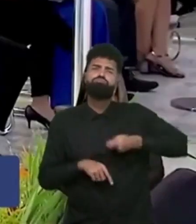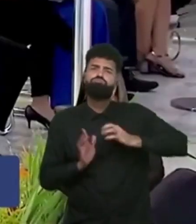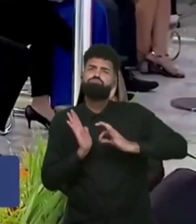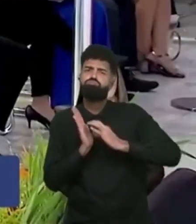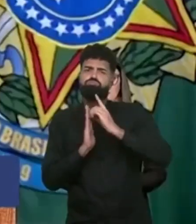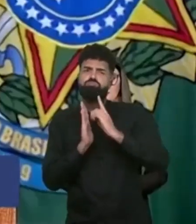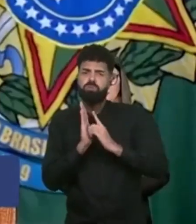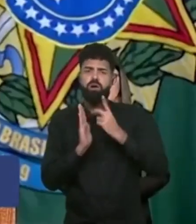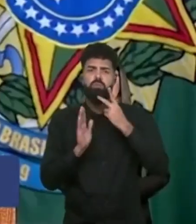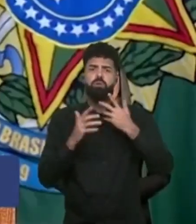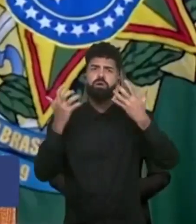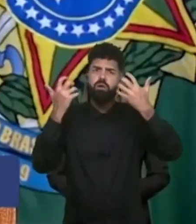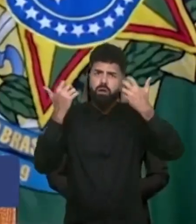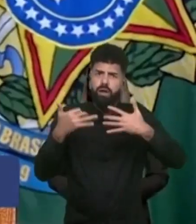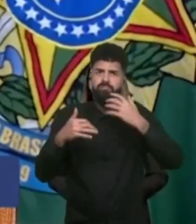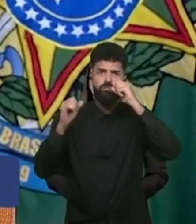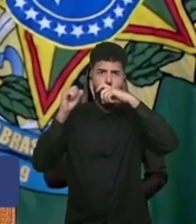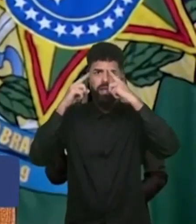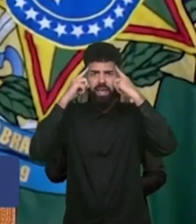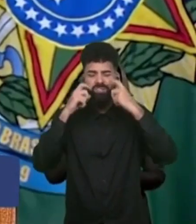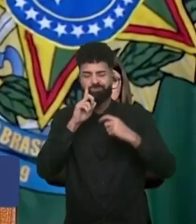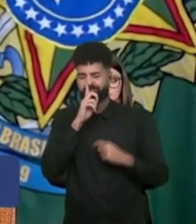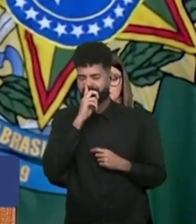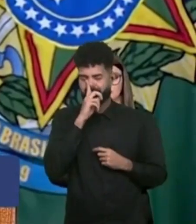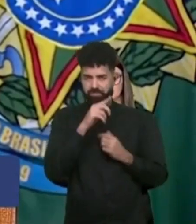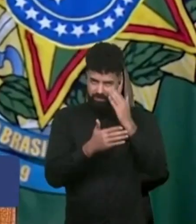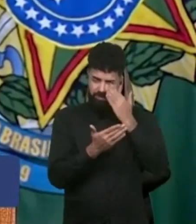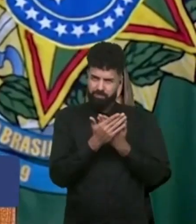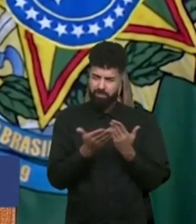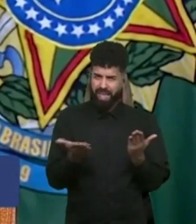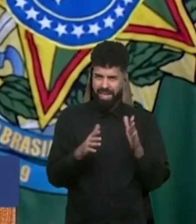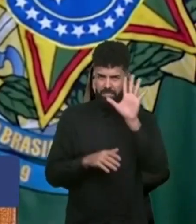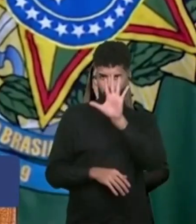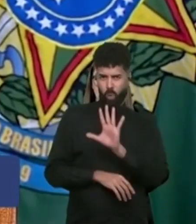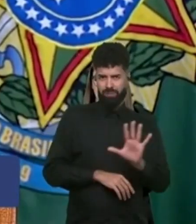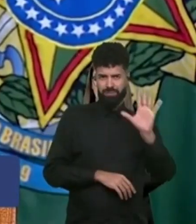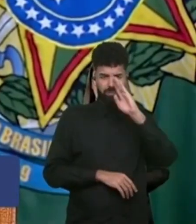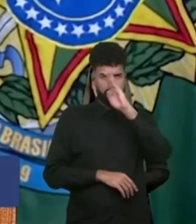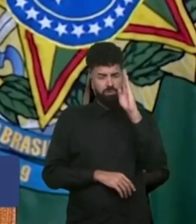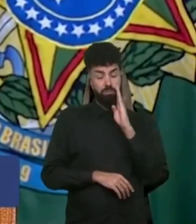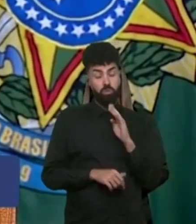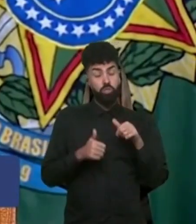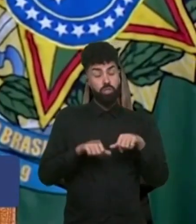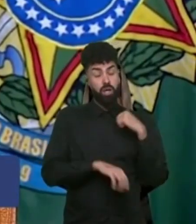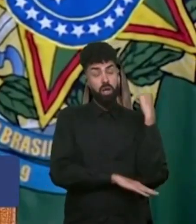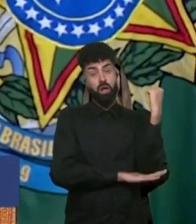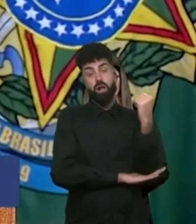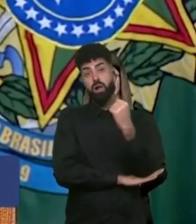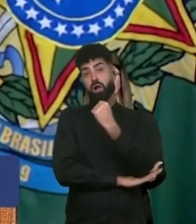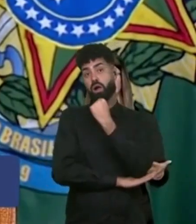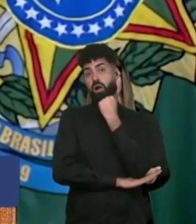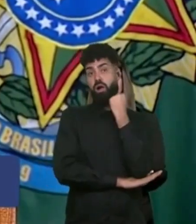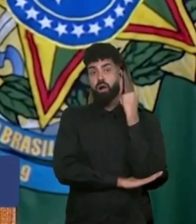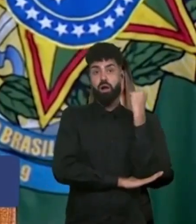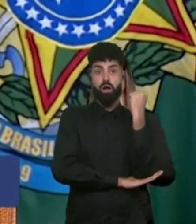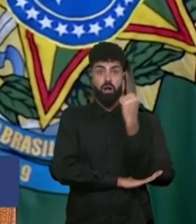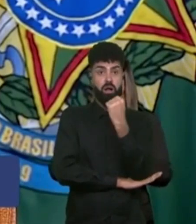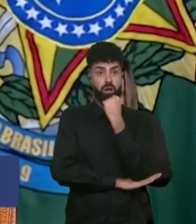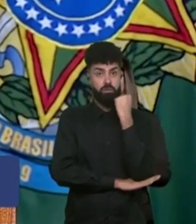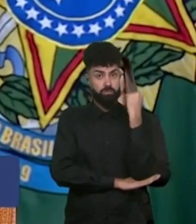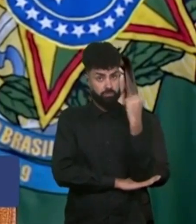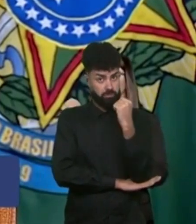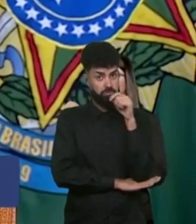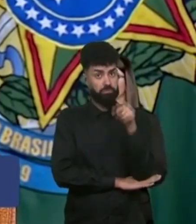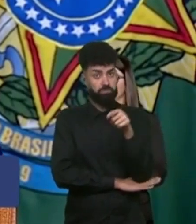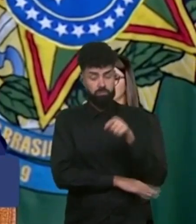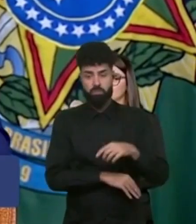polícias estaduais. E o presidente da República aprovou essa ideia de uma GLO que é diferente de todas as outras